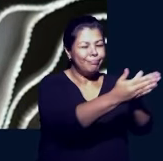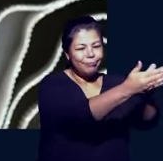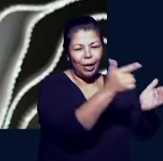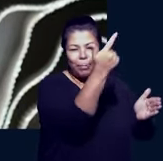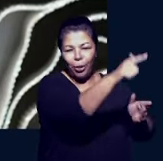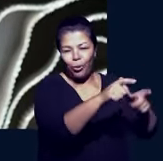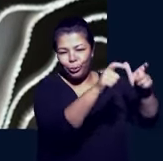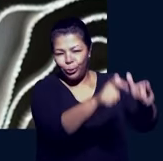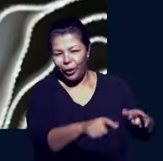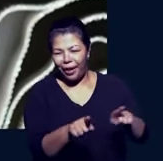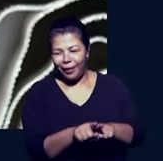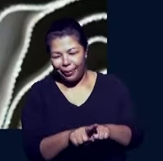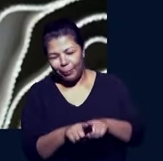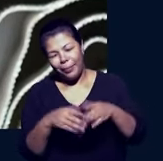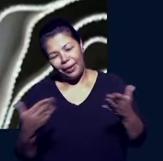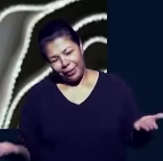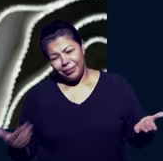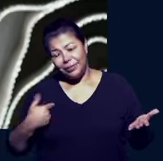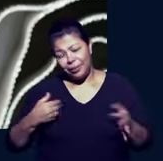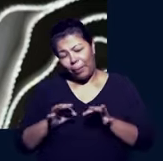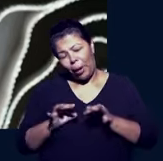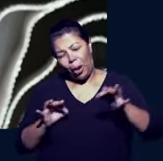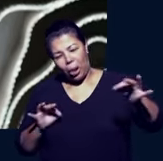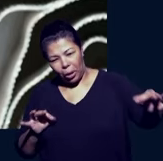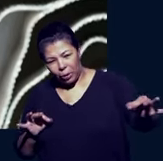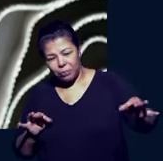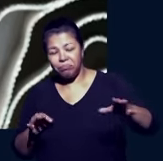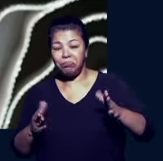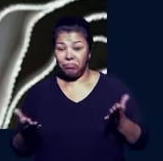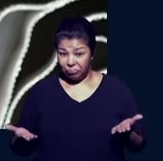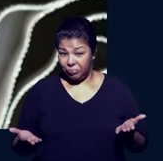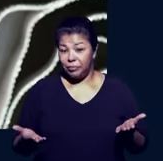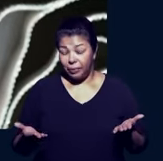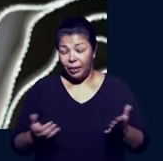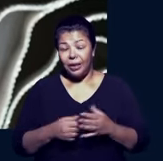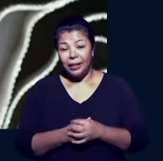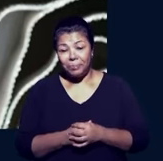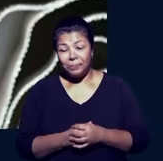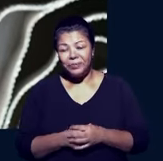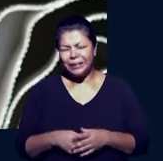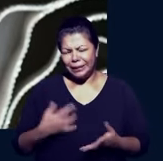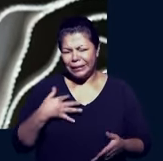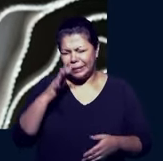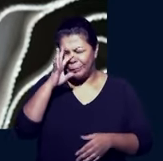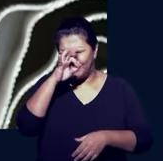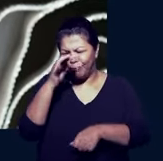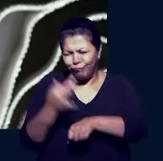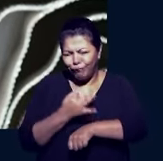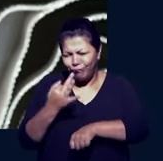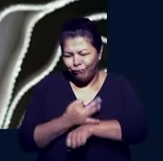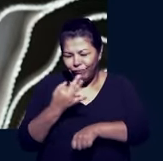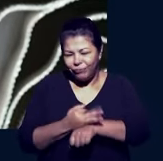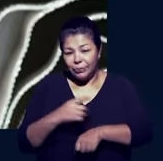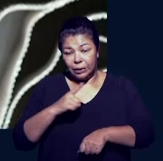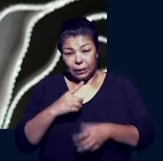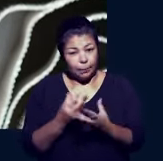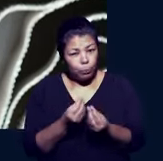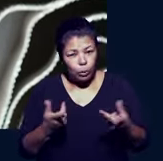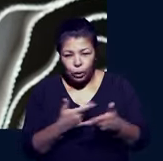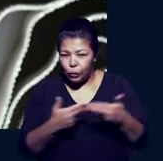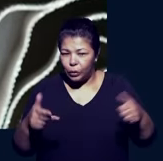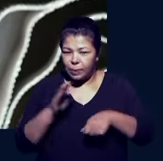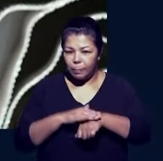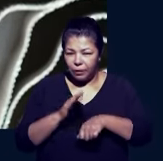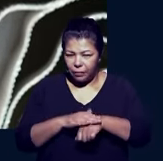tancagem e é uma operação um pouco arcaica assim um pouco heróica até né então você você tem muita coisa para fazer para deseng cargal lar e otimizar esses